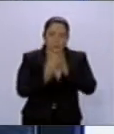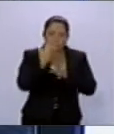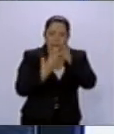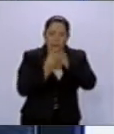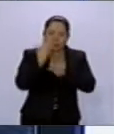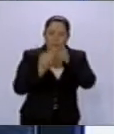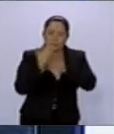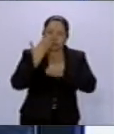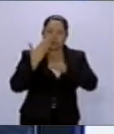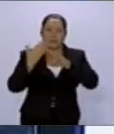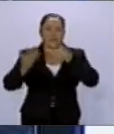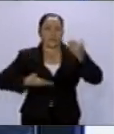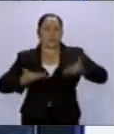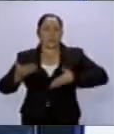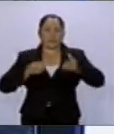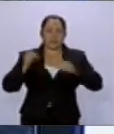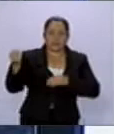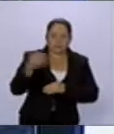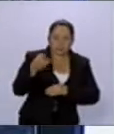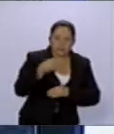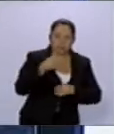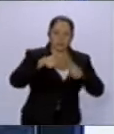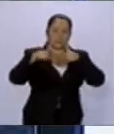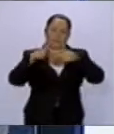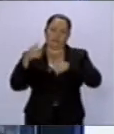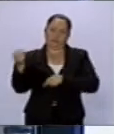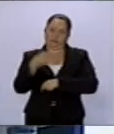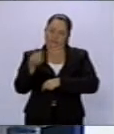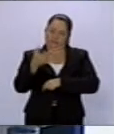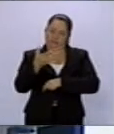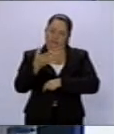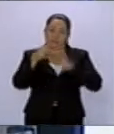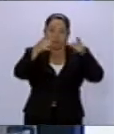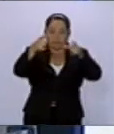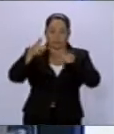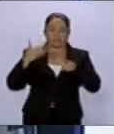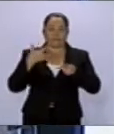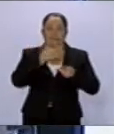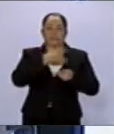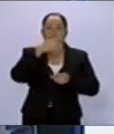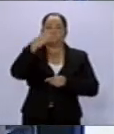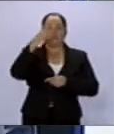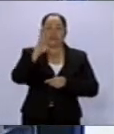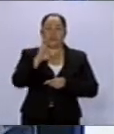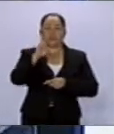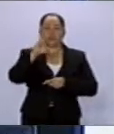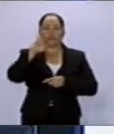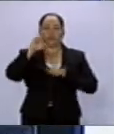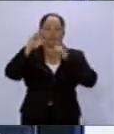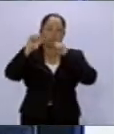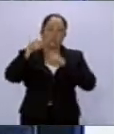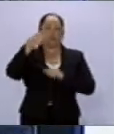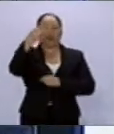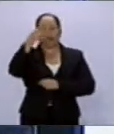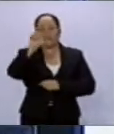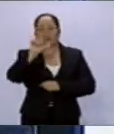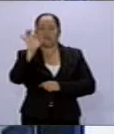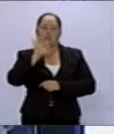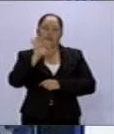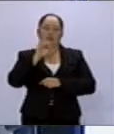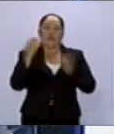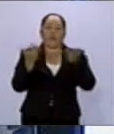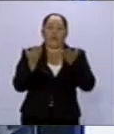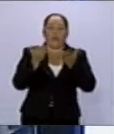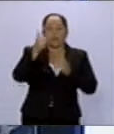86 milhões de empregos formais o setor saúde era responsável por 5 com 39% da população economicamente ativa e hoje é de